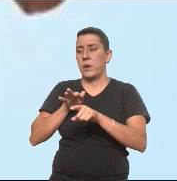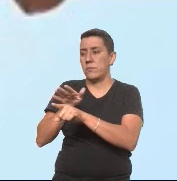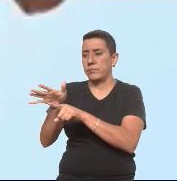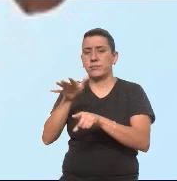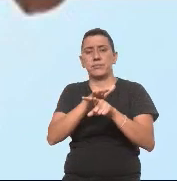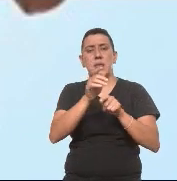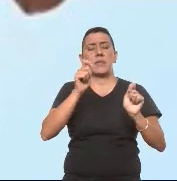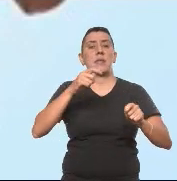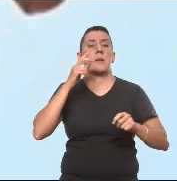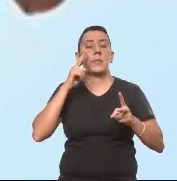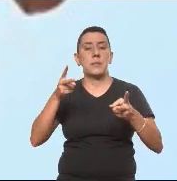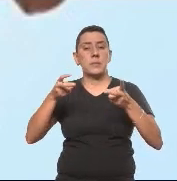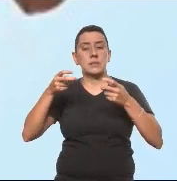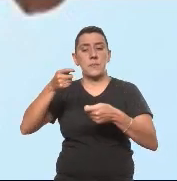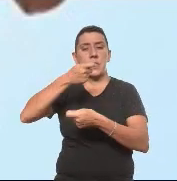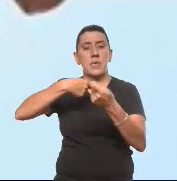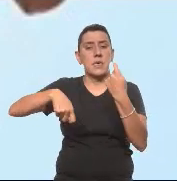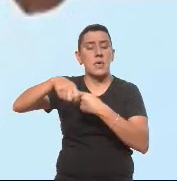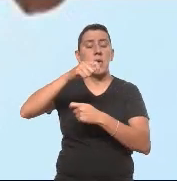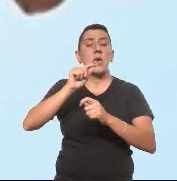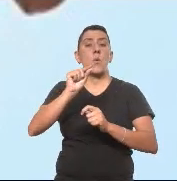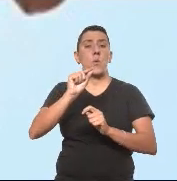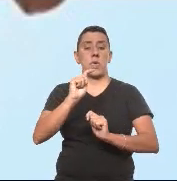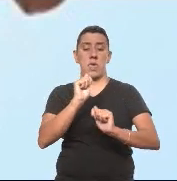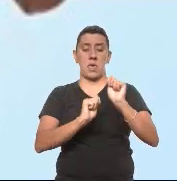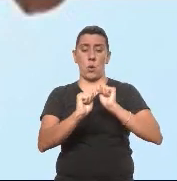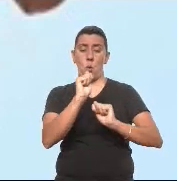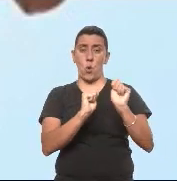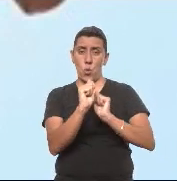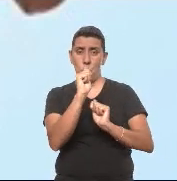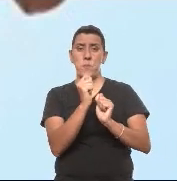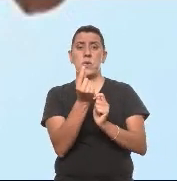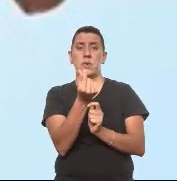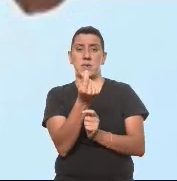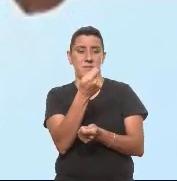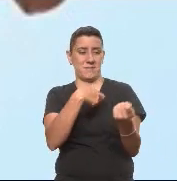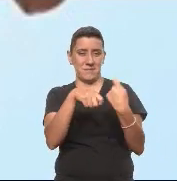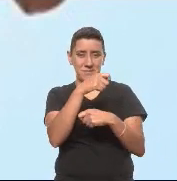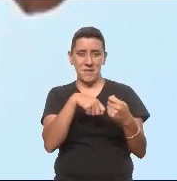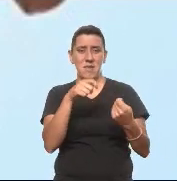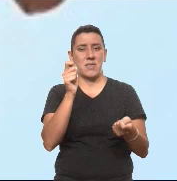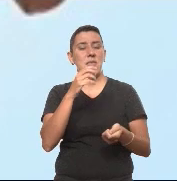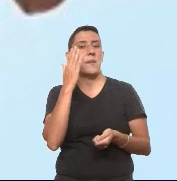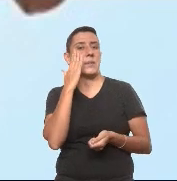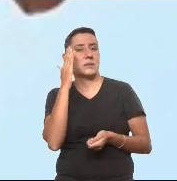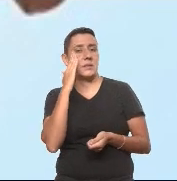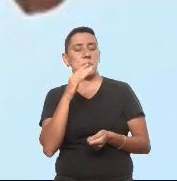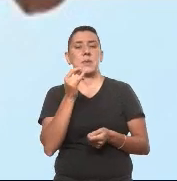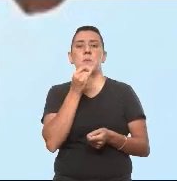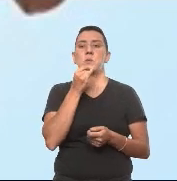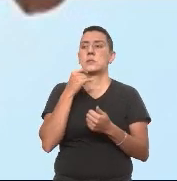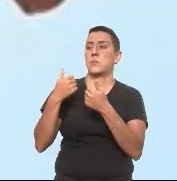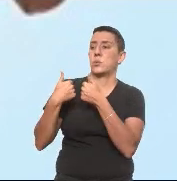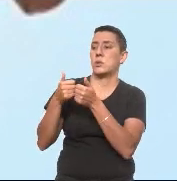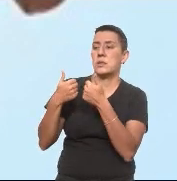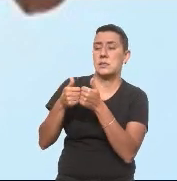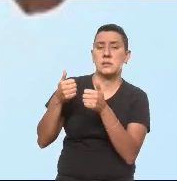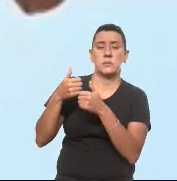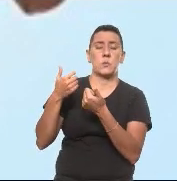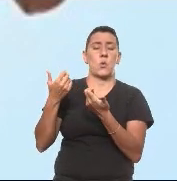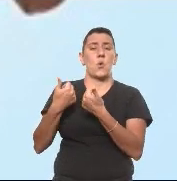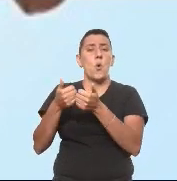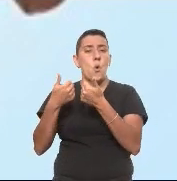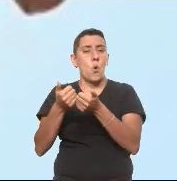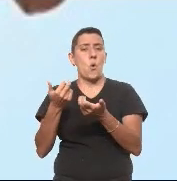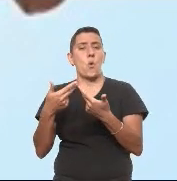econômico para saber onde tem maior movimento uma hora arrecadação eu consigo saber do meu transporte público é